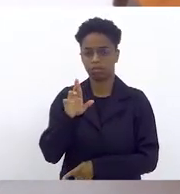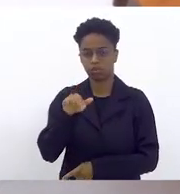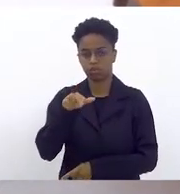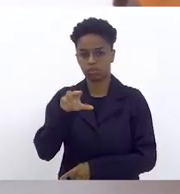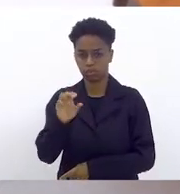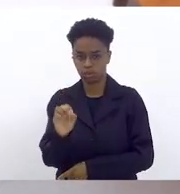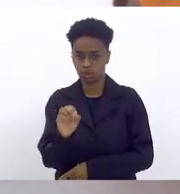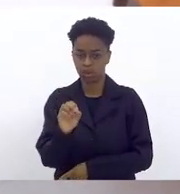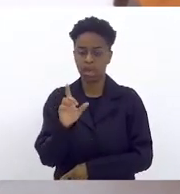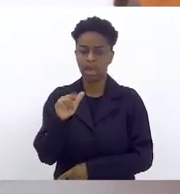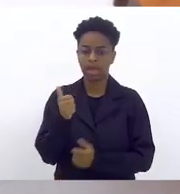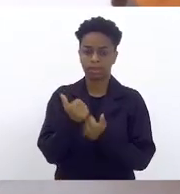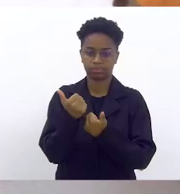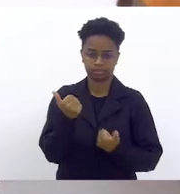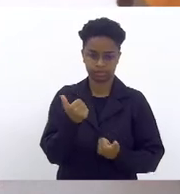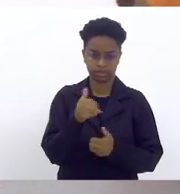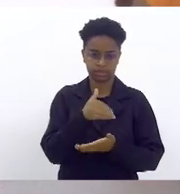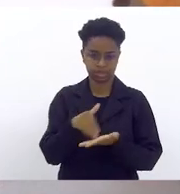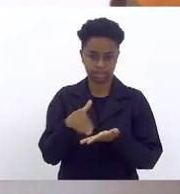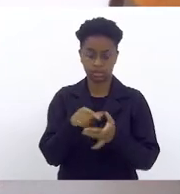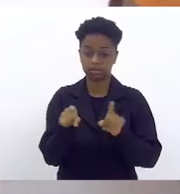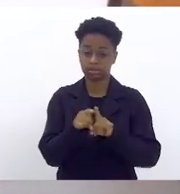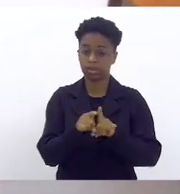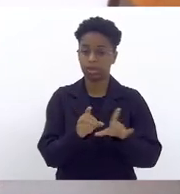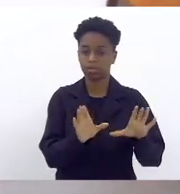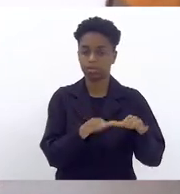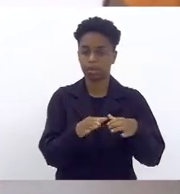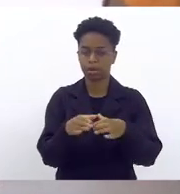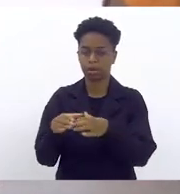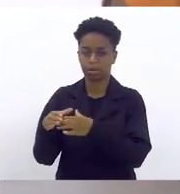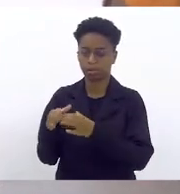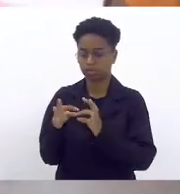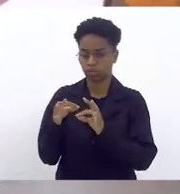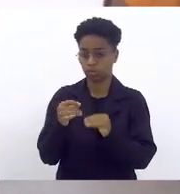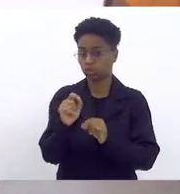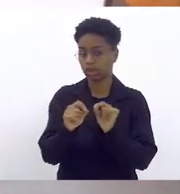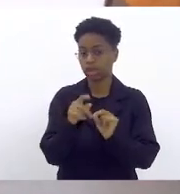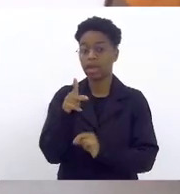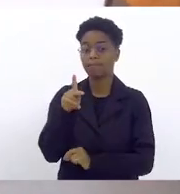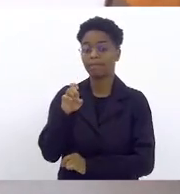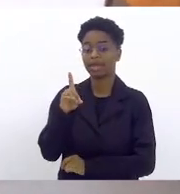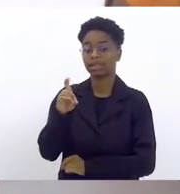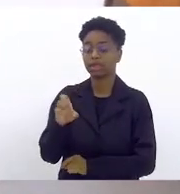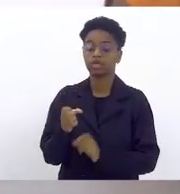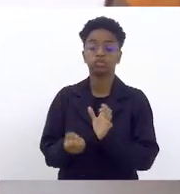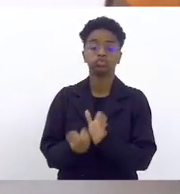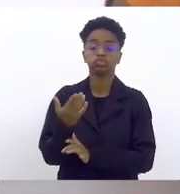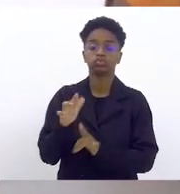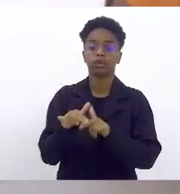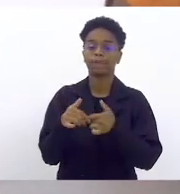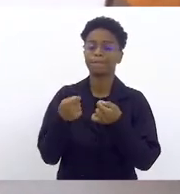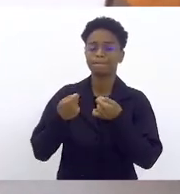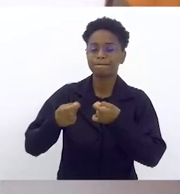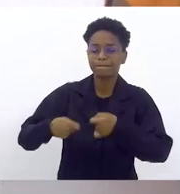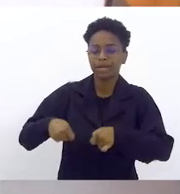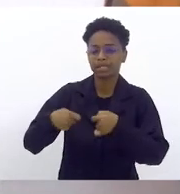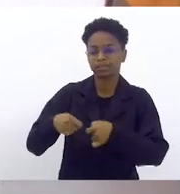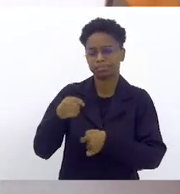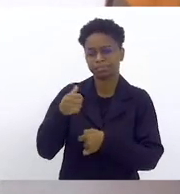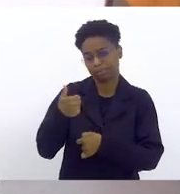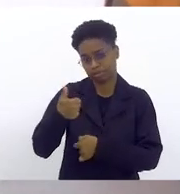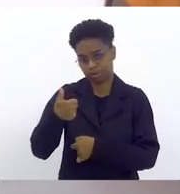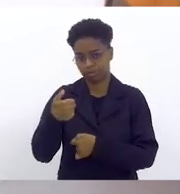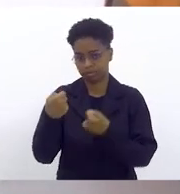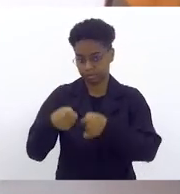é meu secretário toda equipe de que o pé de suja a partir da Necessidade também é primeiro